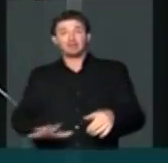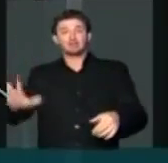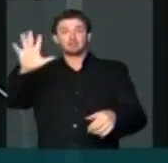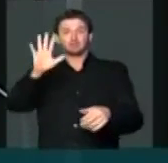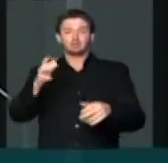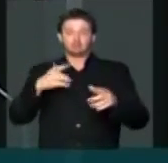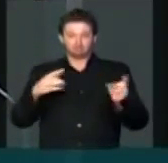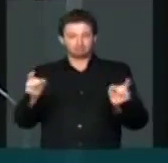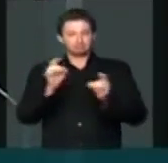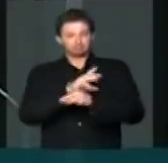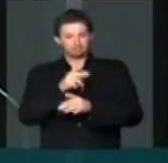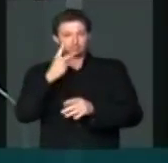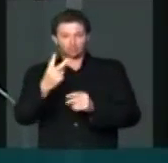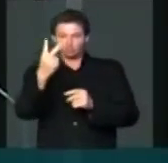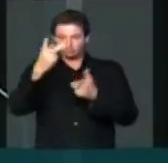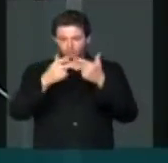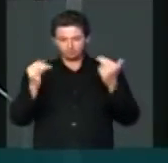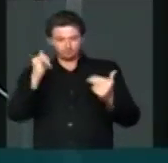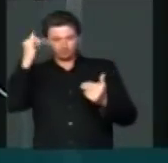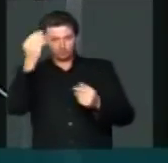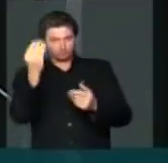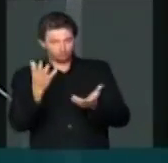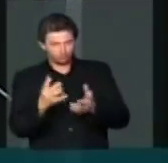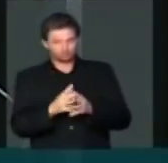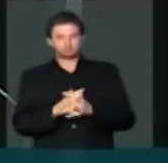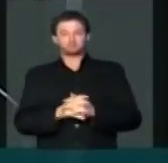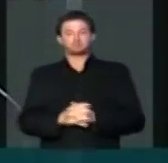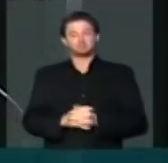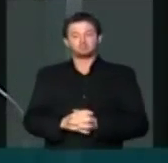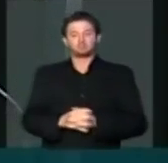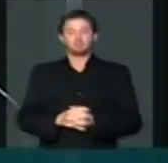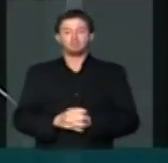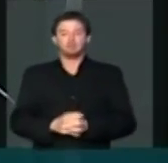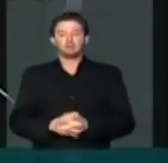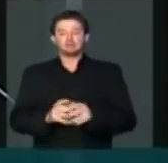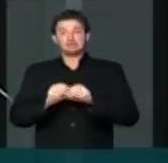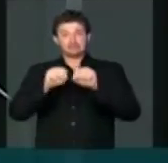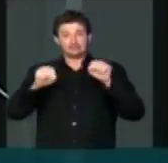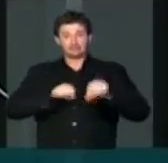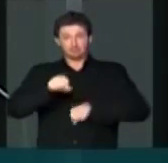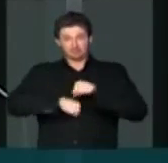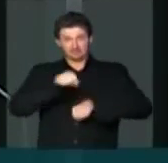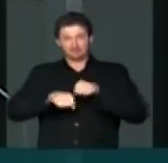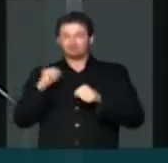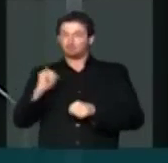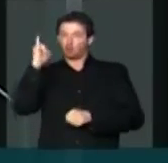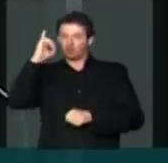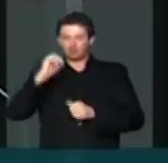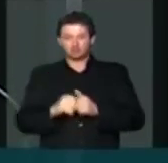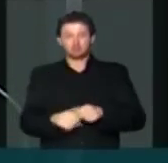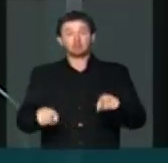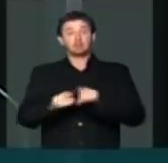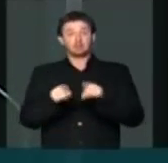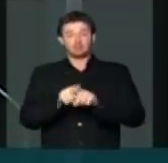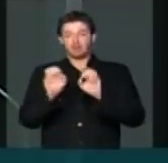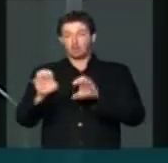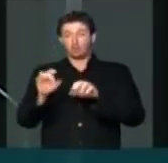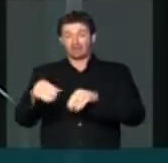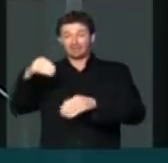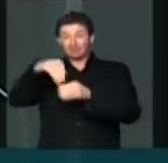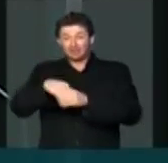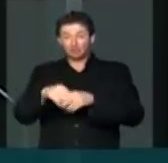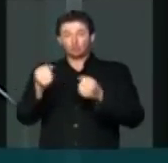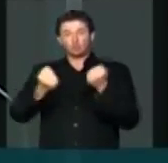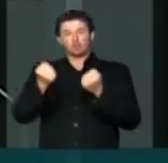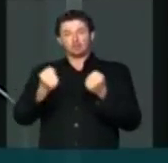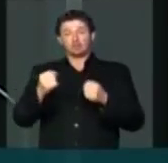Eu concluo com duas questões importantes, devem ser bandeiras nossas. Sistema cicloviário é fundamental. E dois, educação para o trânsito. A